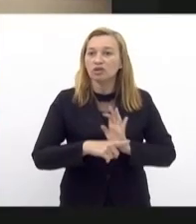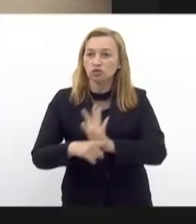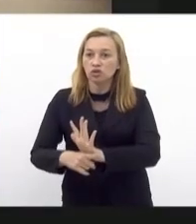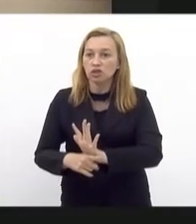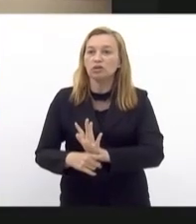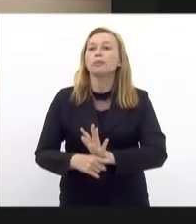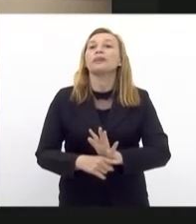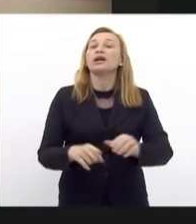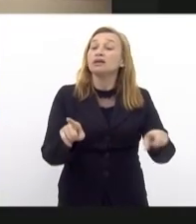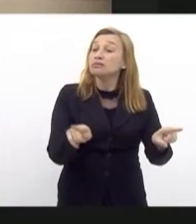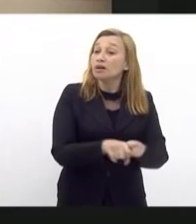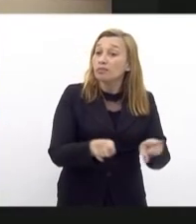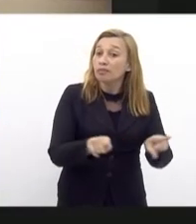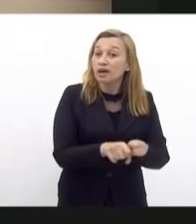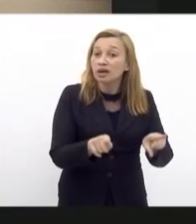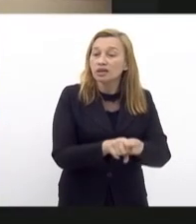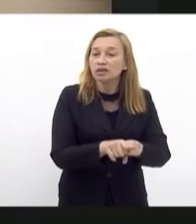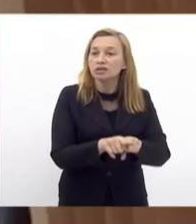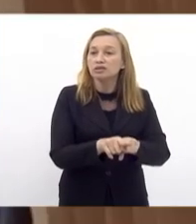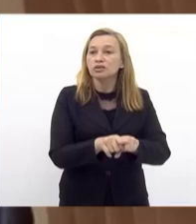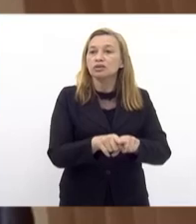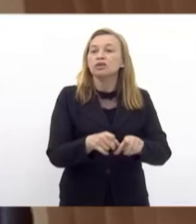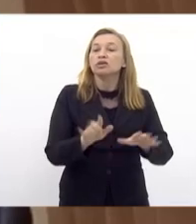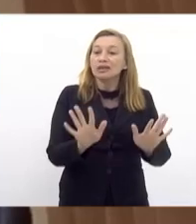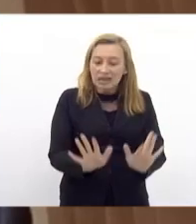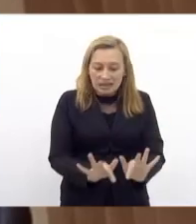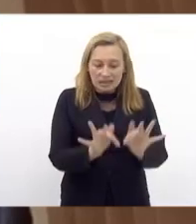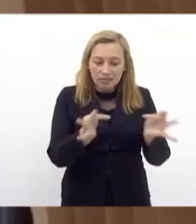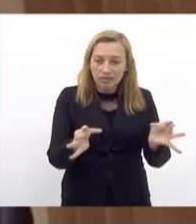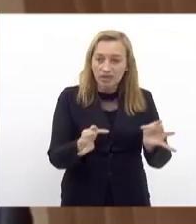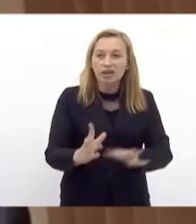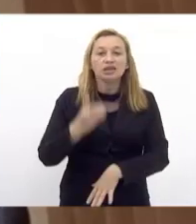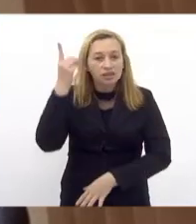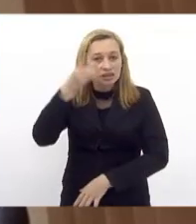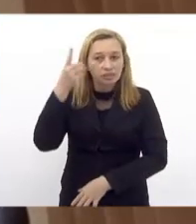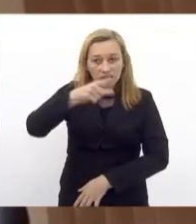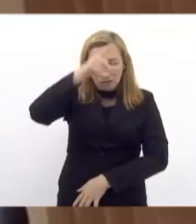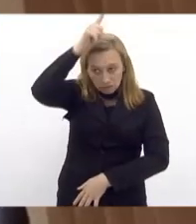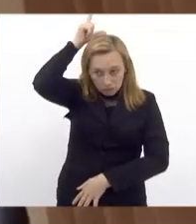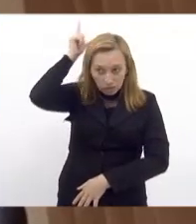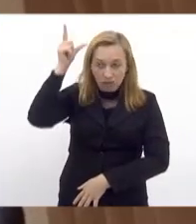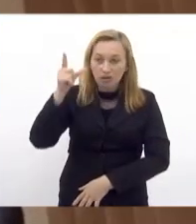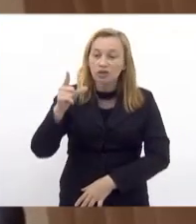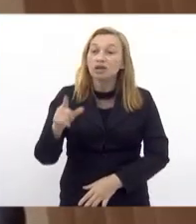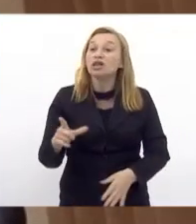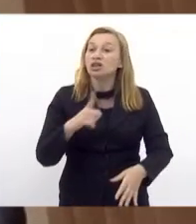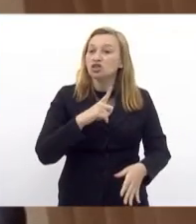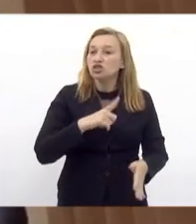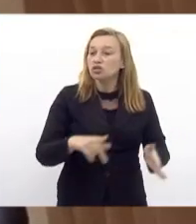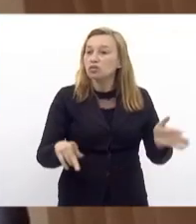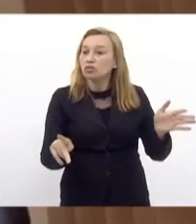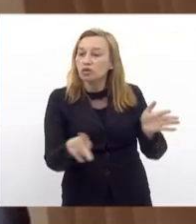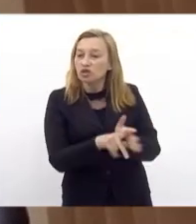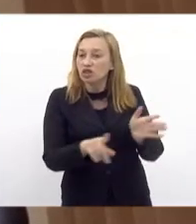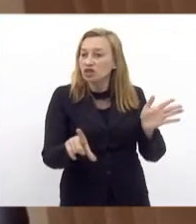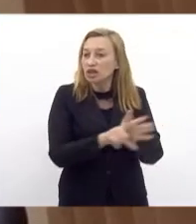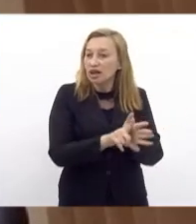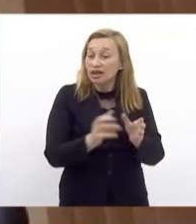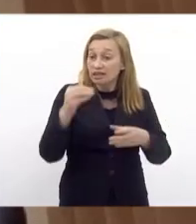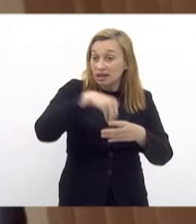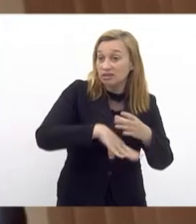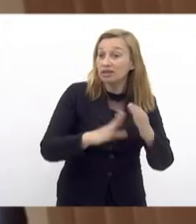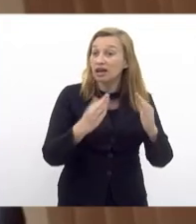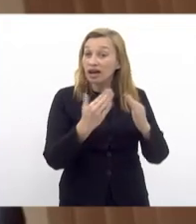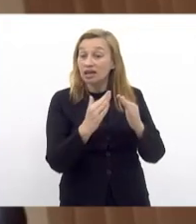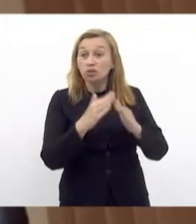E também da boa vontade, da humildade do deputado Luiz Paulo Corrêa da Rocha, que tinha um projeto de lei similar tramitando na casa, mas por